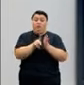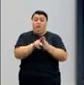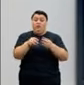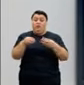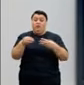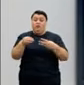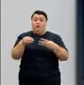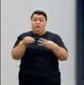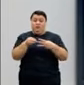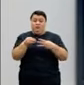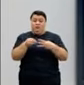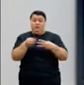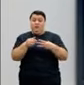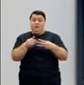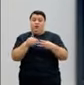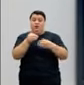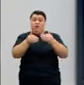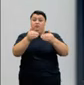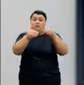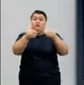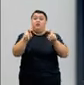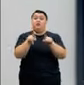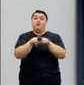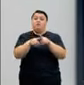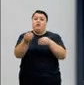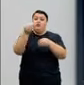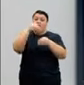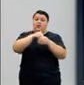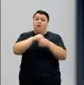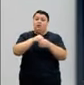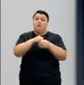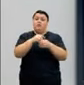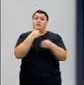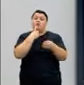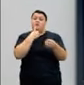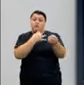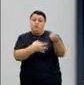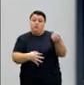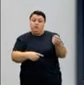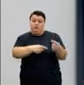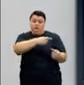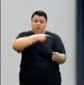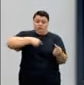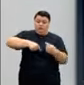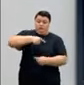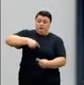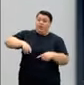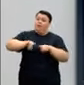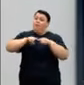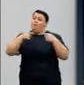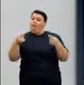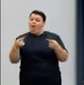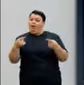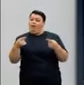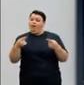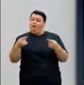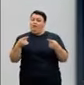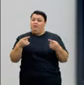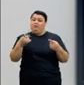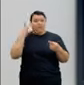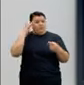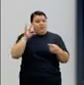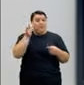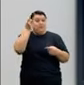está presente no sangue, porém a sua função na corrente sanguínea ainda não está definida, por enquanto.